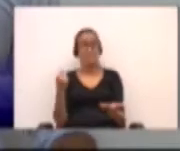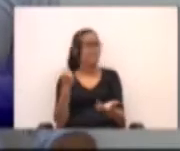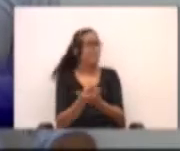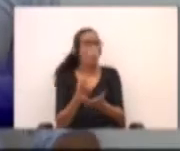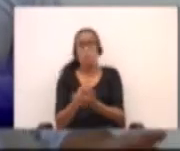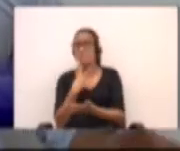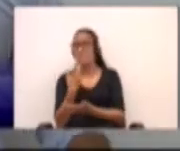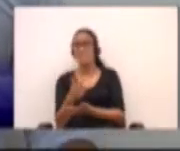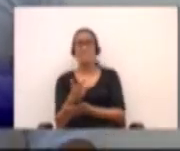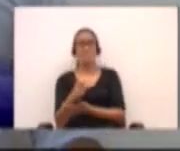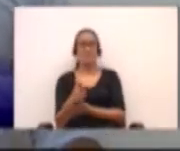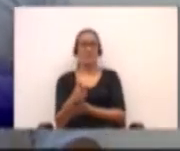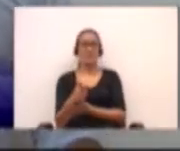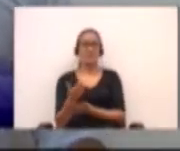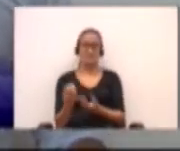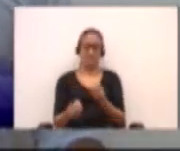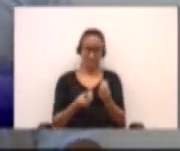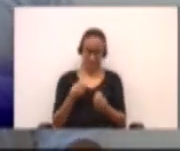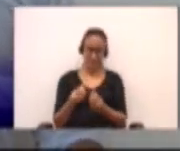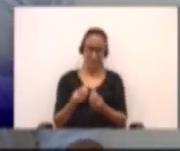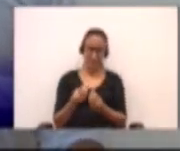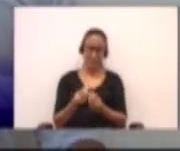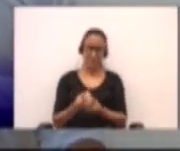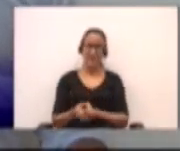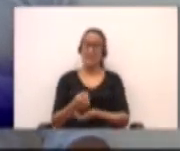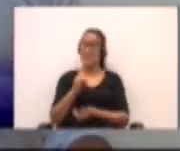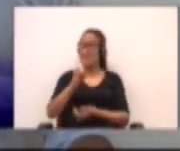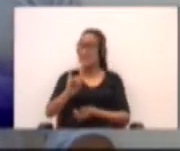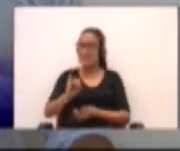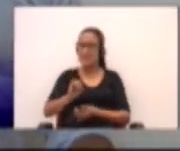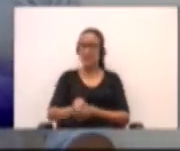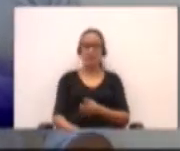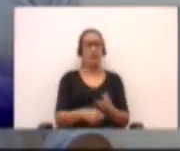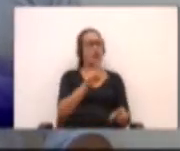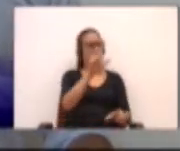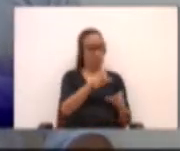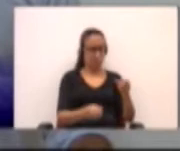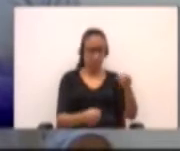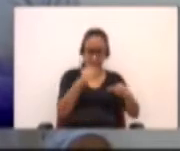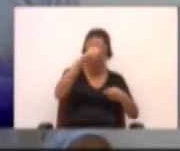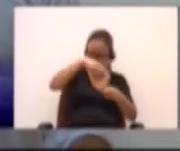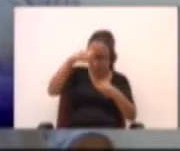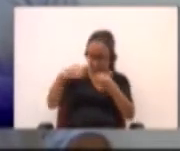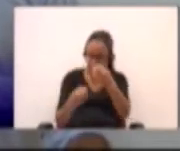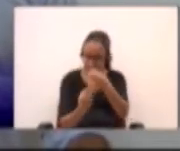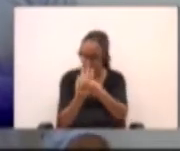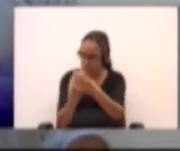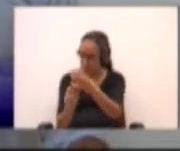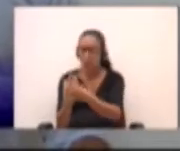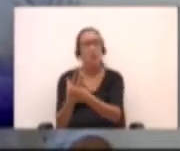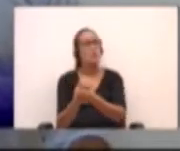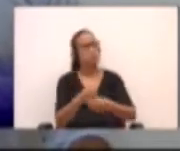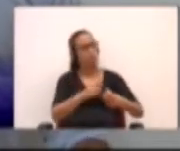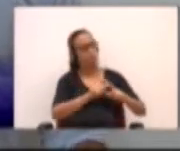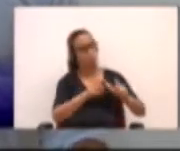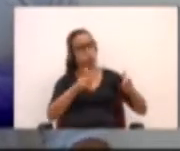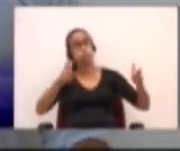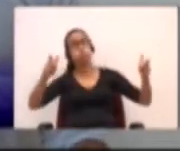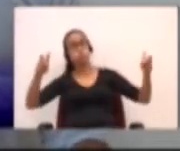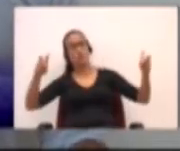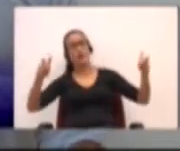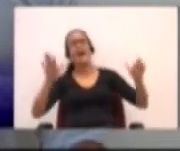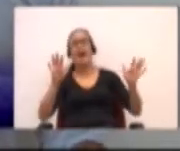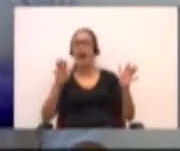básica? Diminuirá, por óbvio. Ou seja, o êxodo rural, as pessoas saindo da terra e vindo